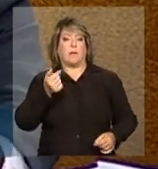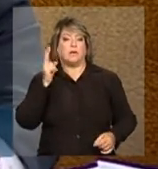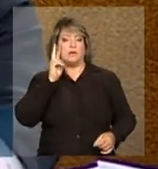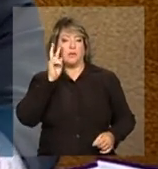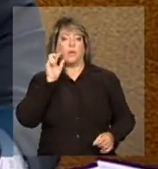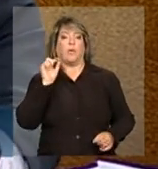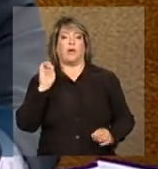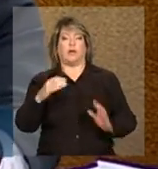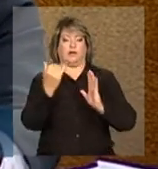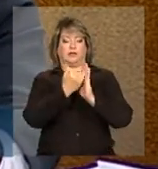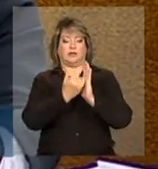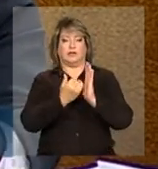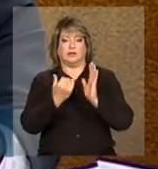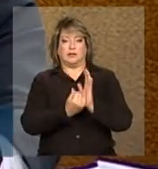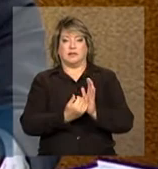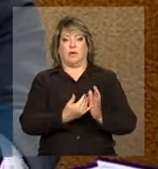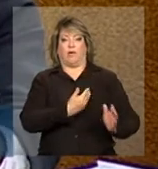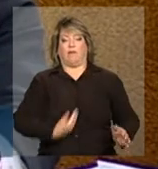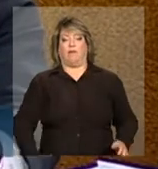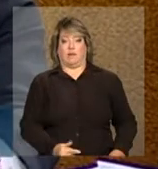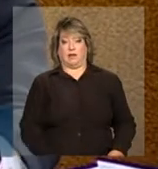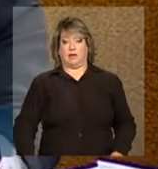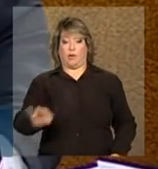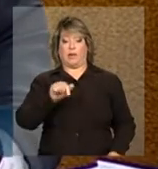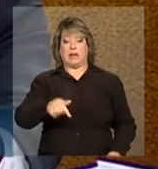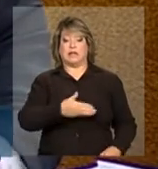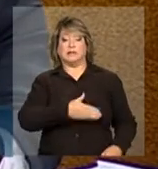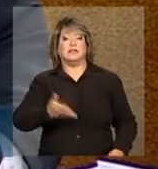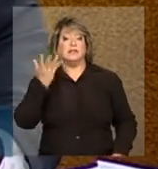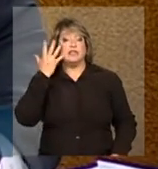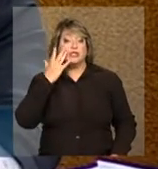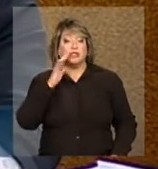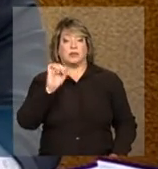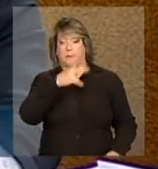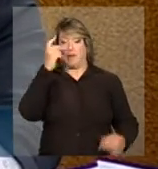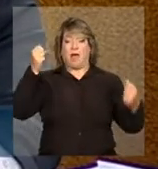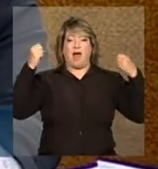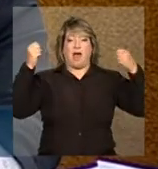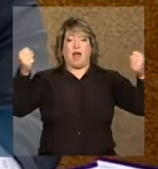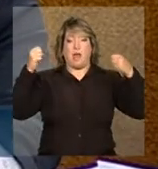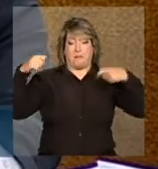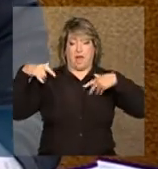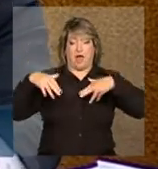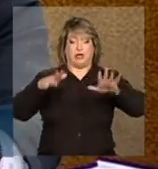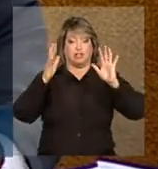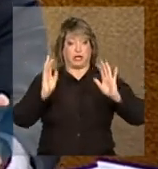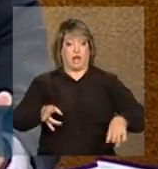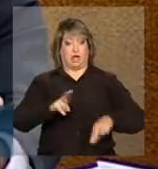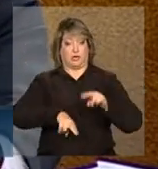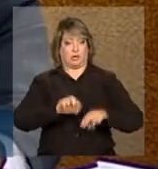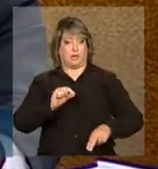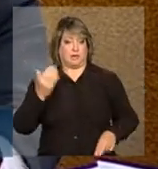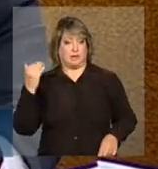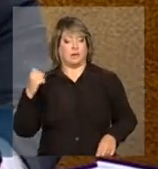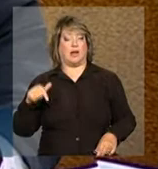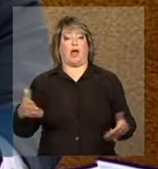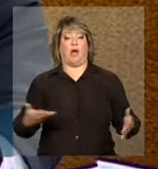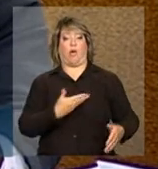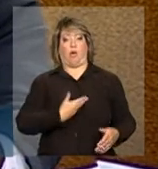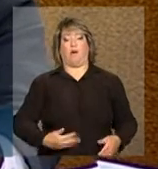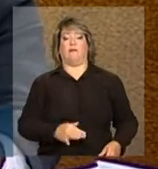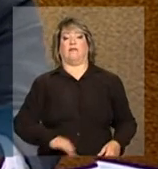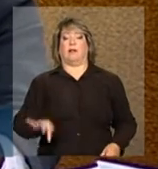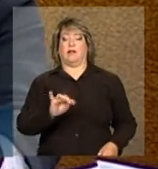nesses dias de reação positiva às manifestações que acontecerão em junho. Além disso, o governo